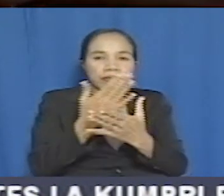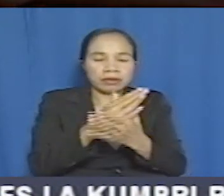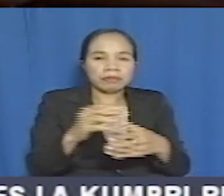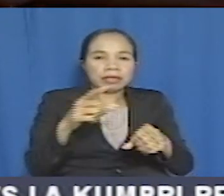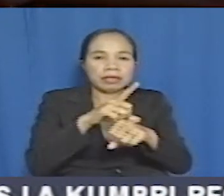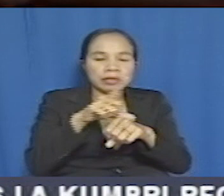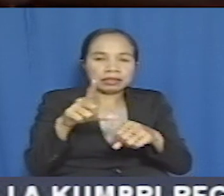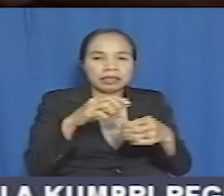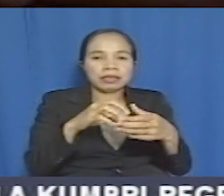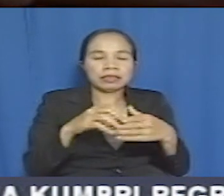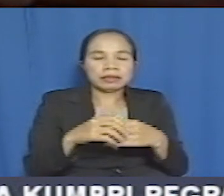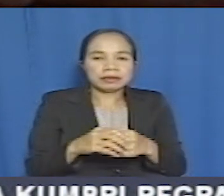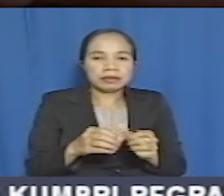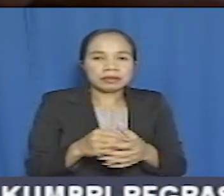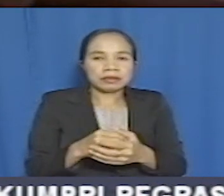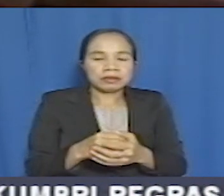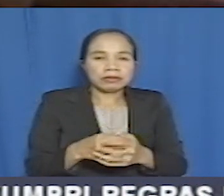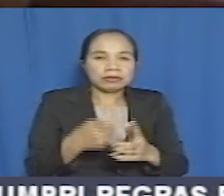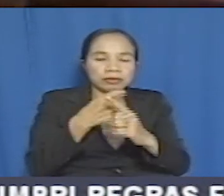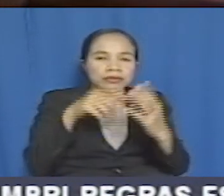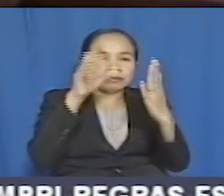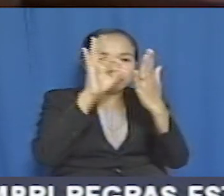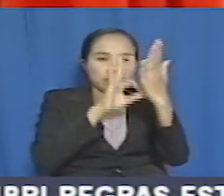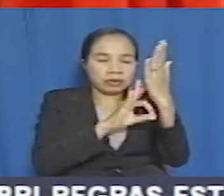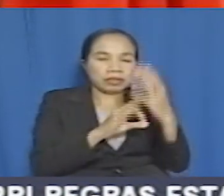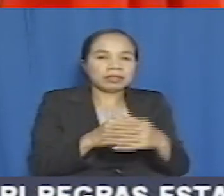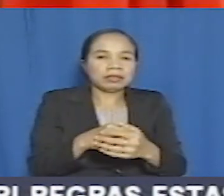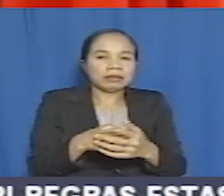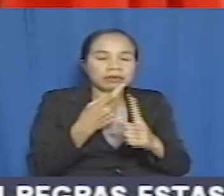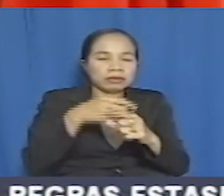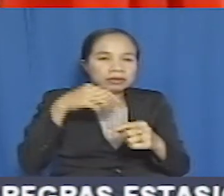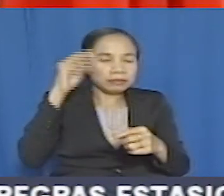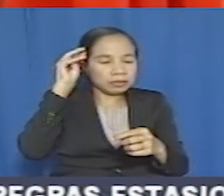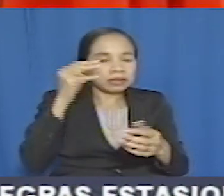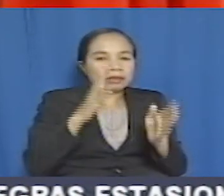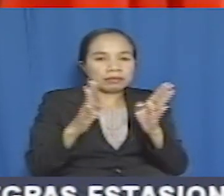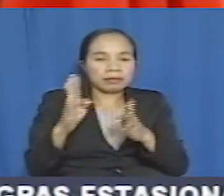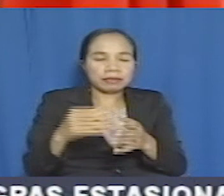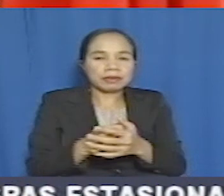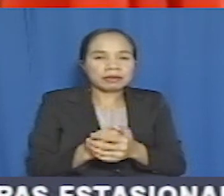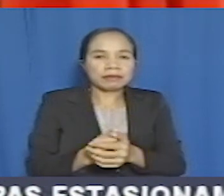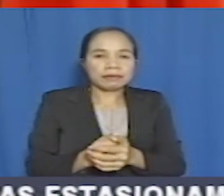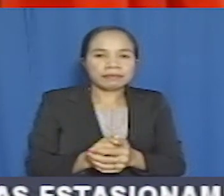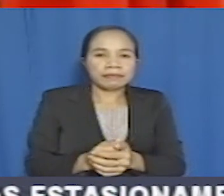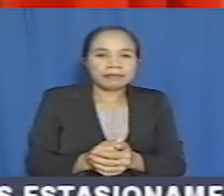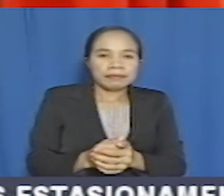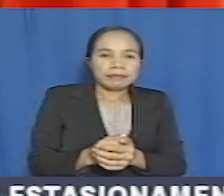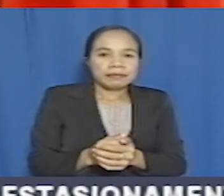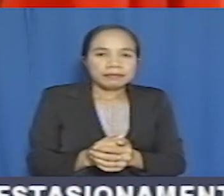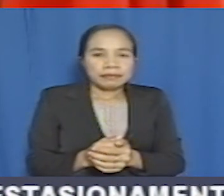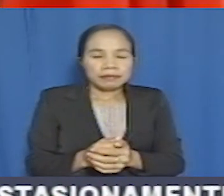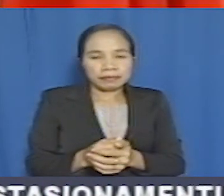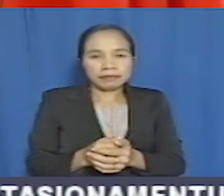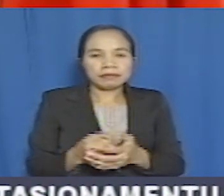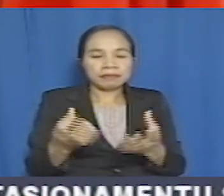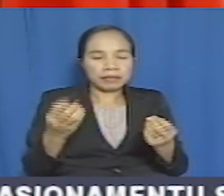lhe russi formulário nove parte, Ministério prepara ona. Relação ao Irané, também, ia boat balo